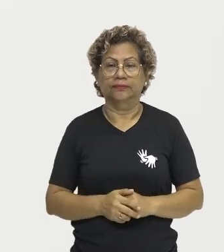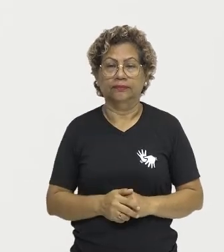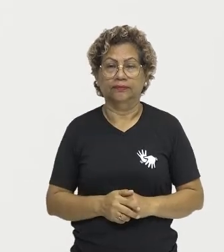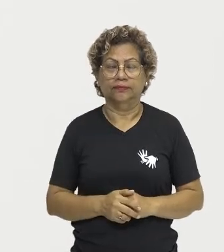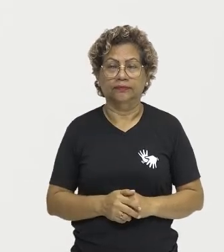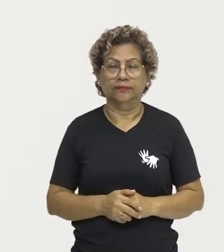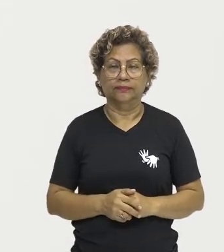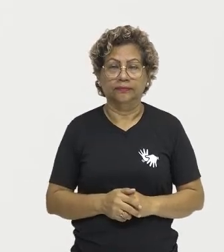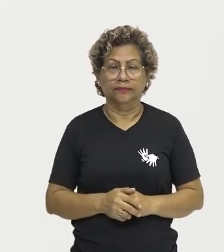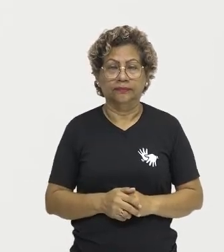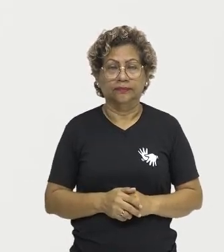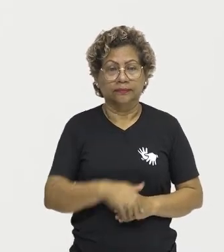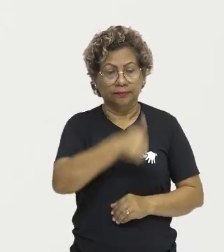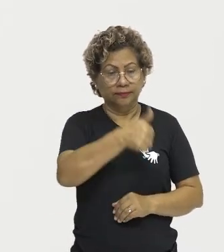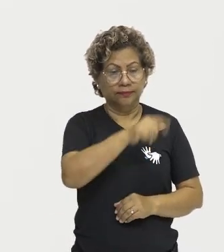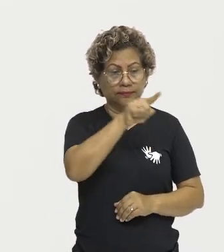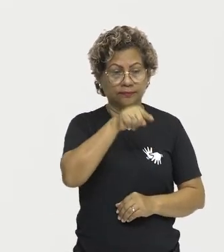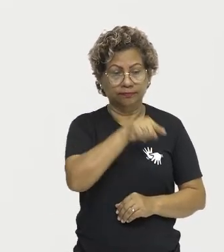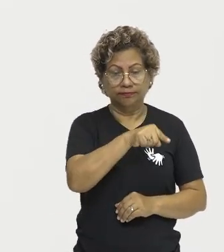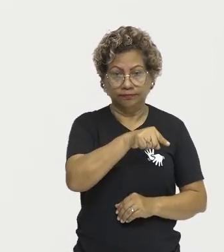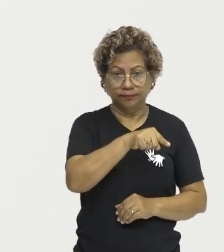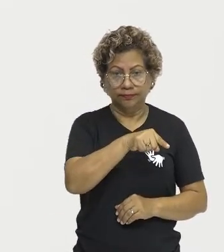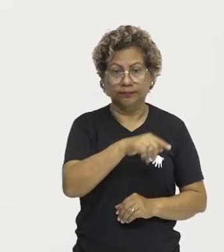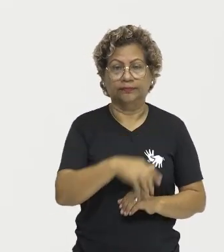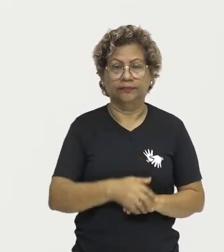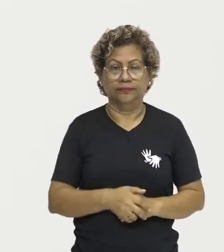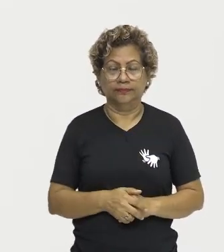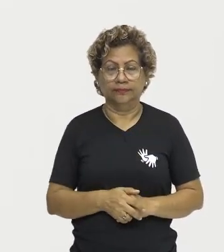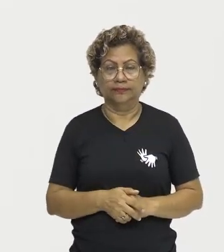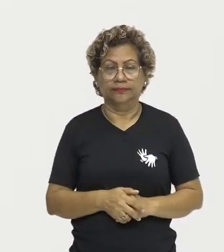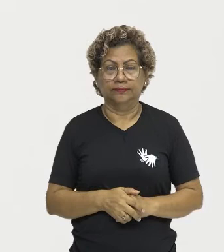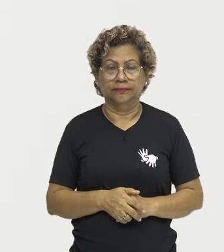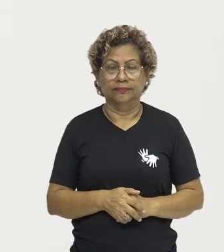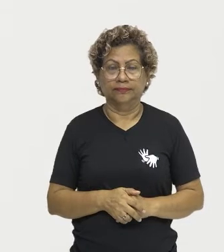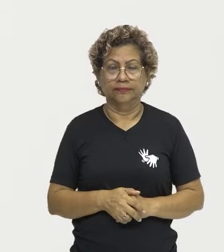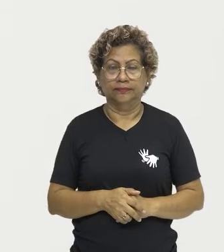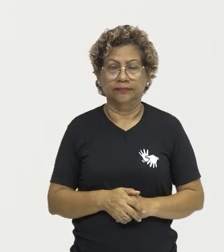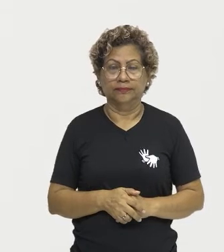do alumínio o calor específico vale